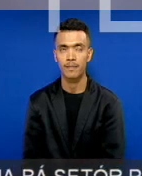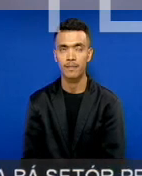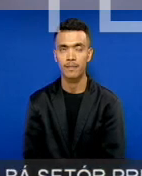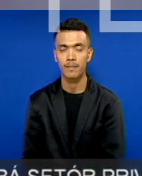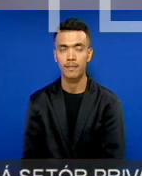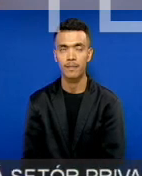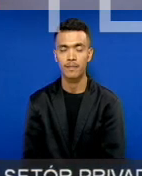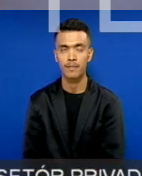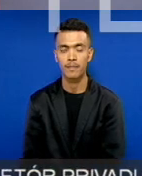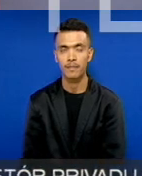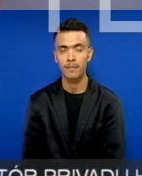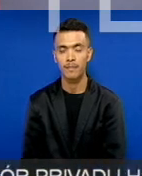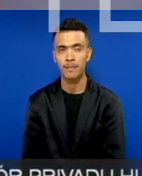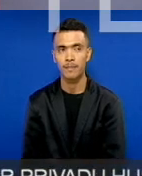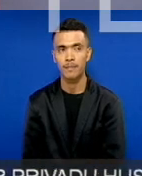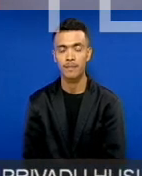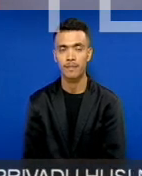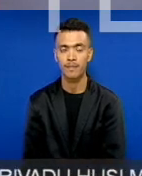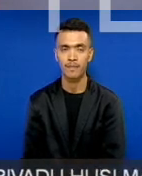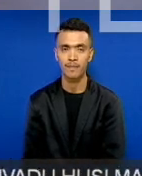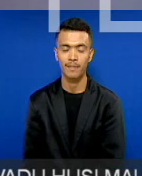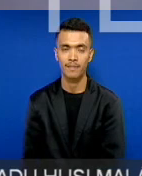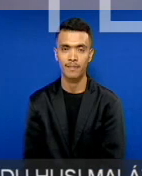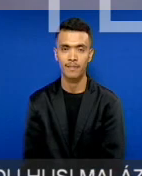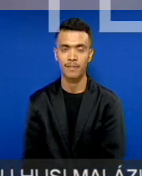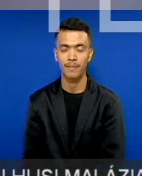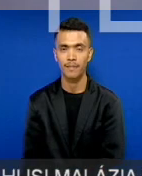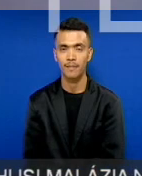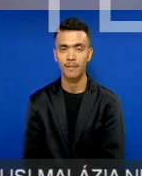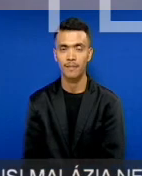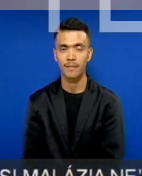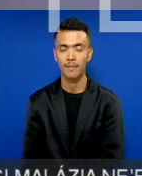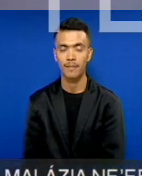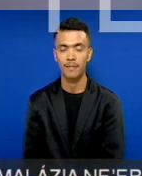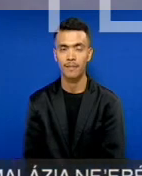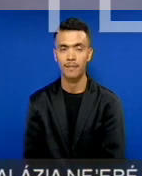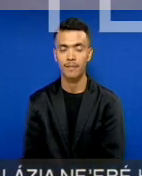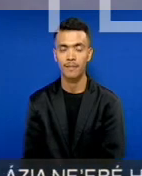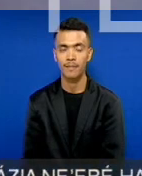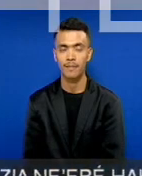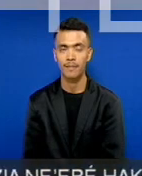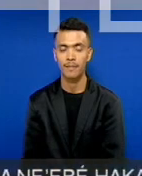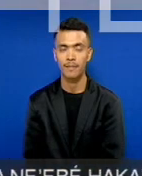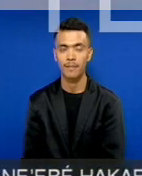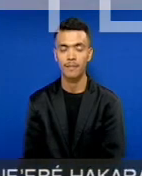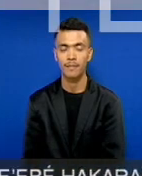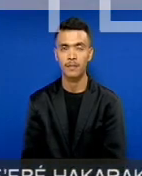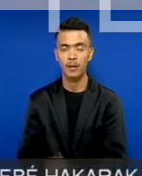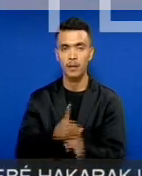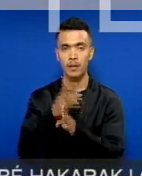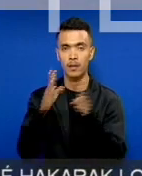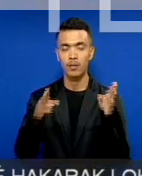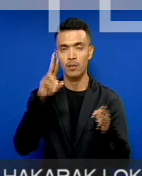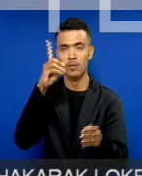ter, digamos, colegas de outras universidades e noutros países para partilhar caminhos a percorrer. Reitor